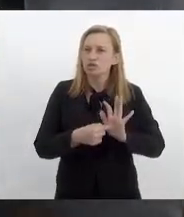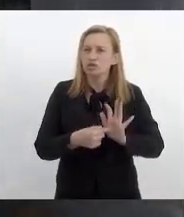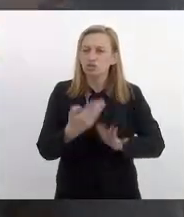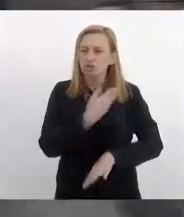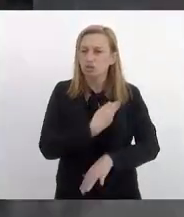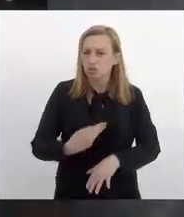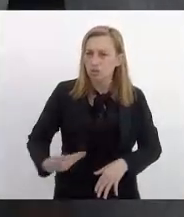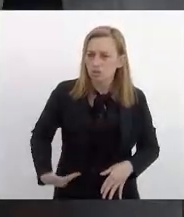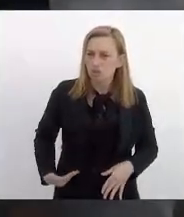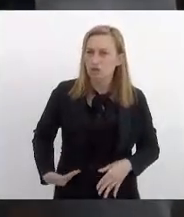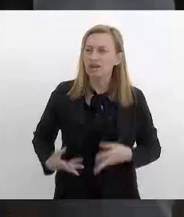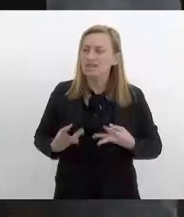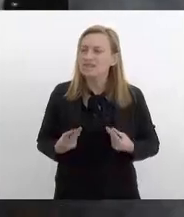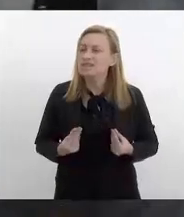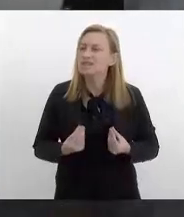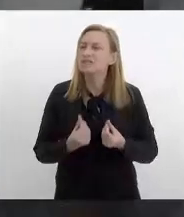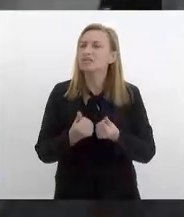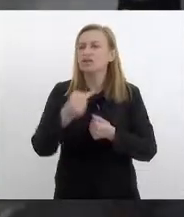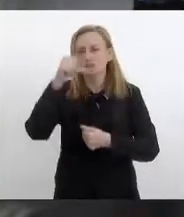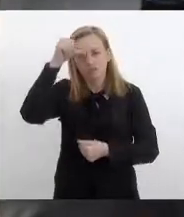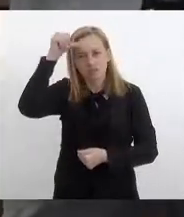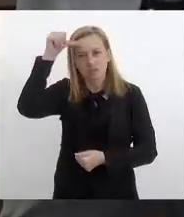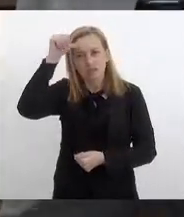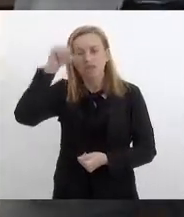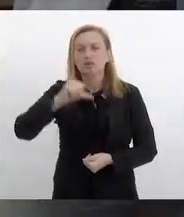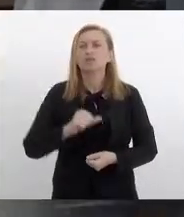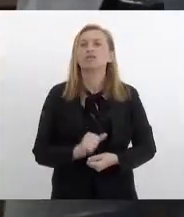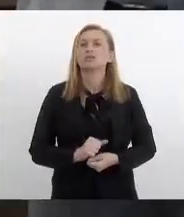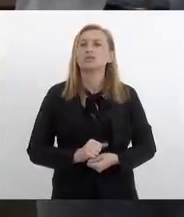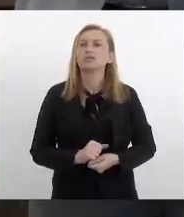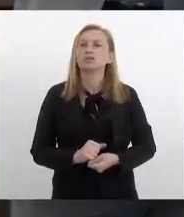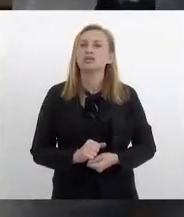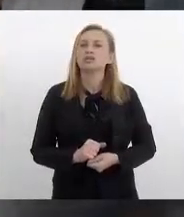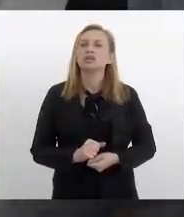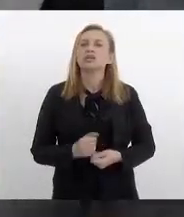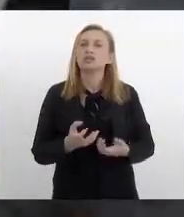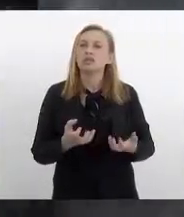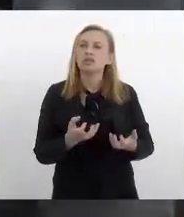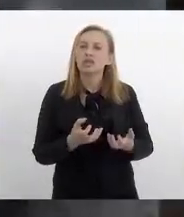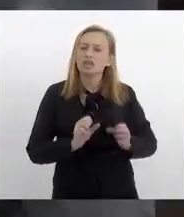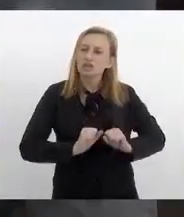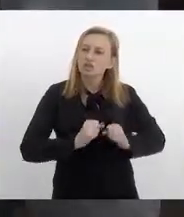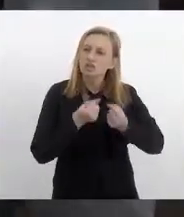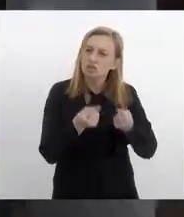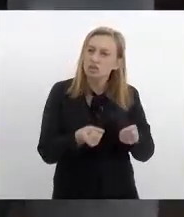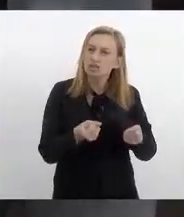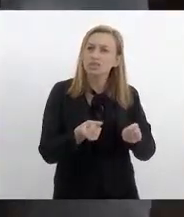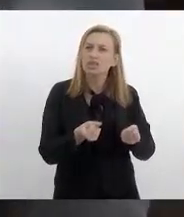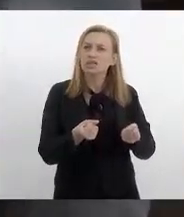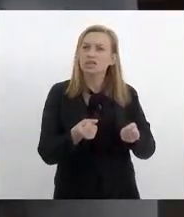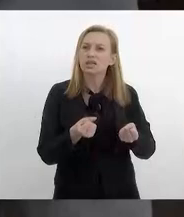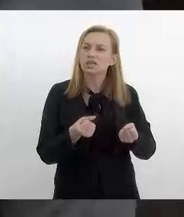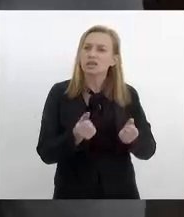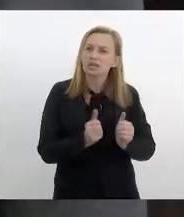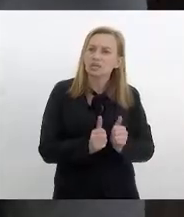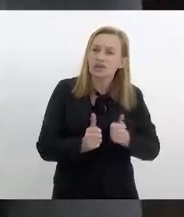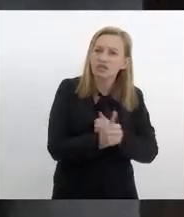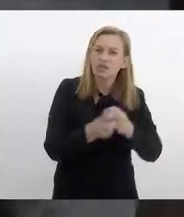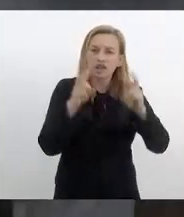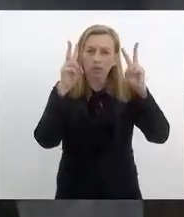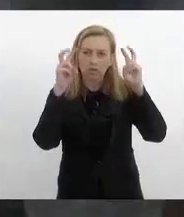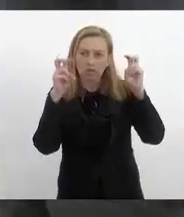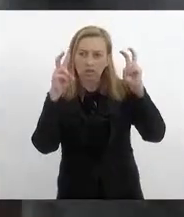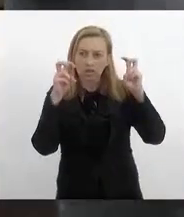governo, a sensibilidade do governador Cláudio Castro, em mover todos os esforços para enfrentar o tema